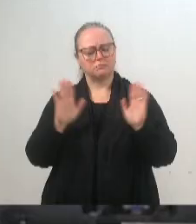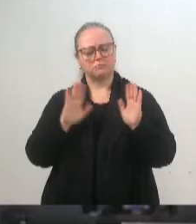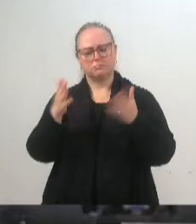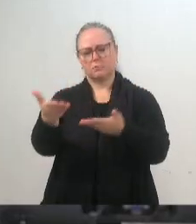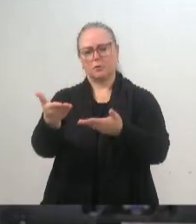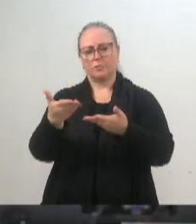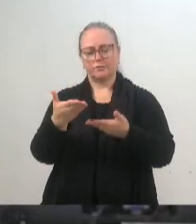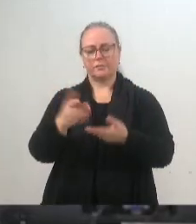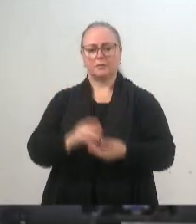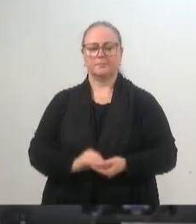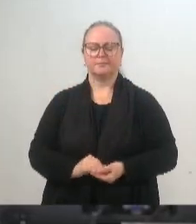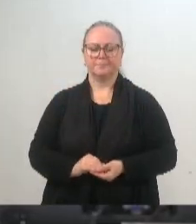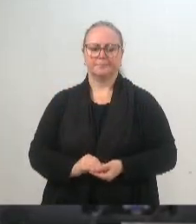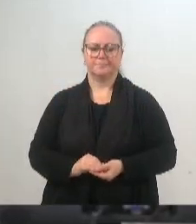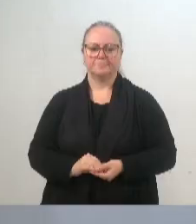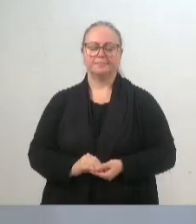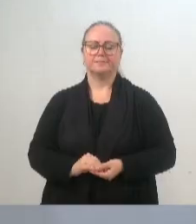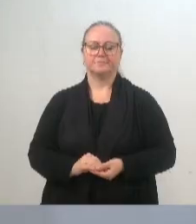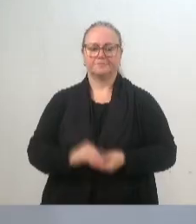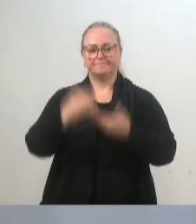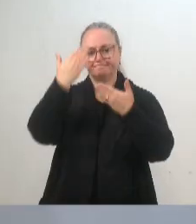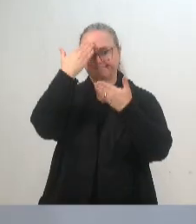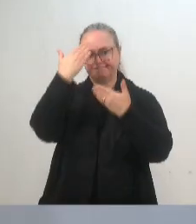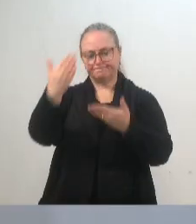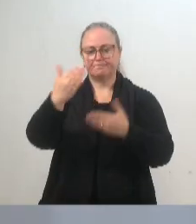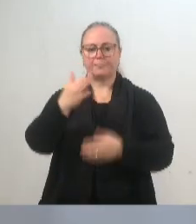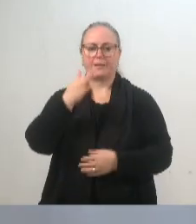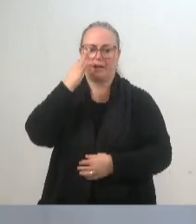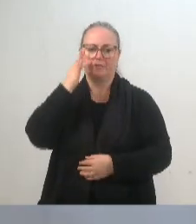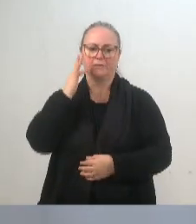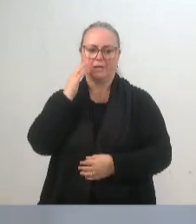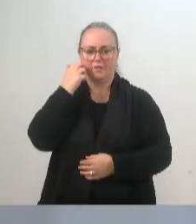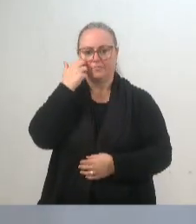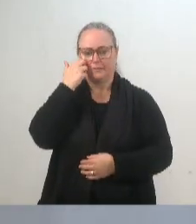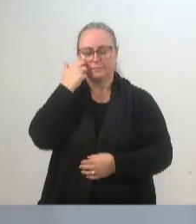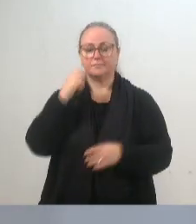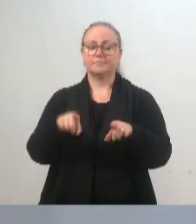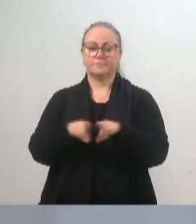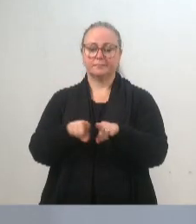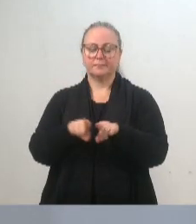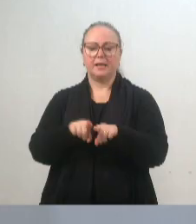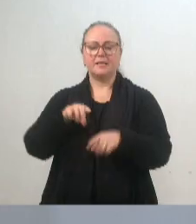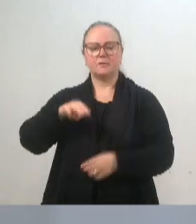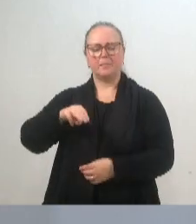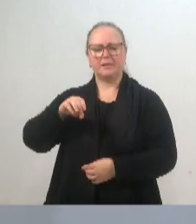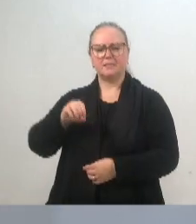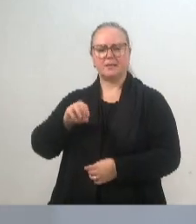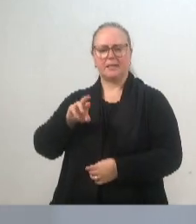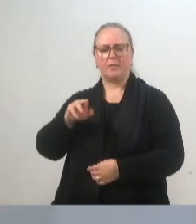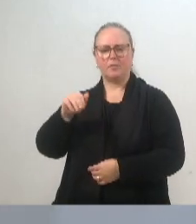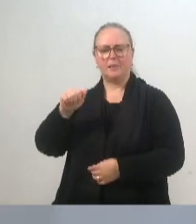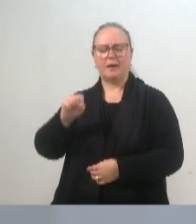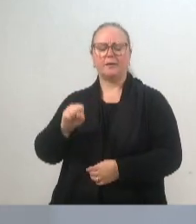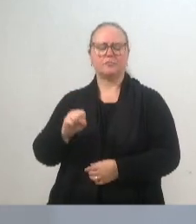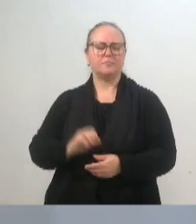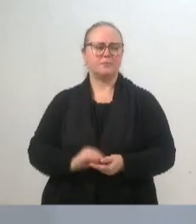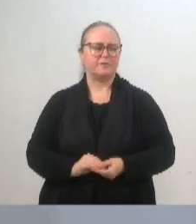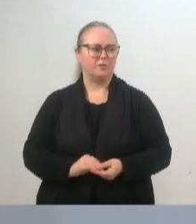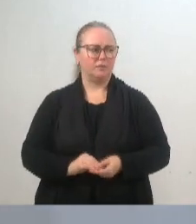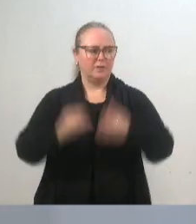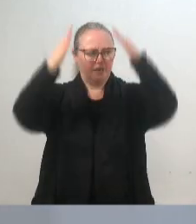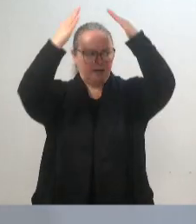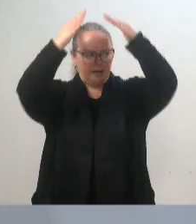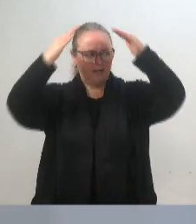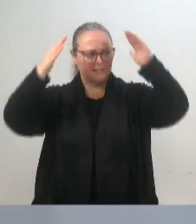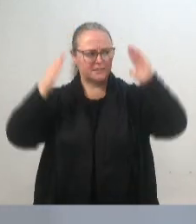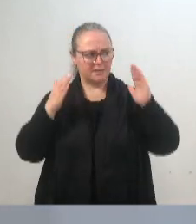os vereadores. Obrigado, vereador Flávio. E lembrar que o senhor Alexandre de Moraes alegou que fez isso com base